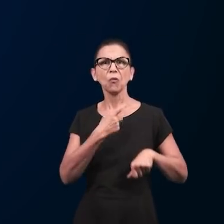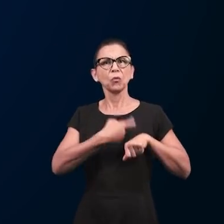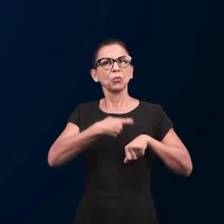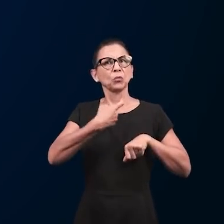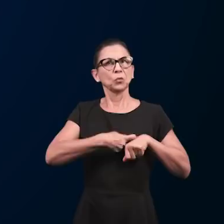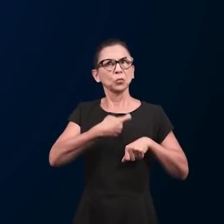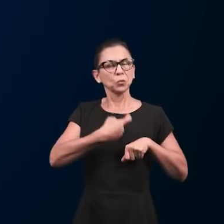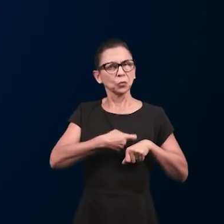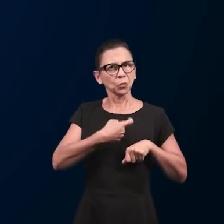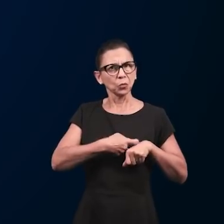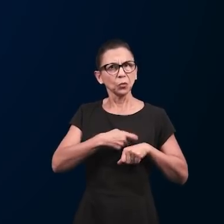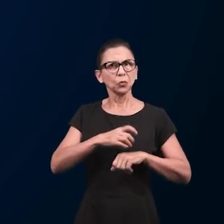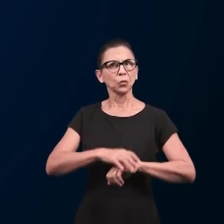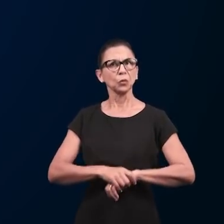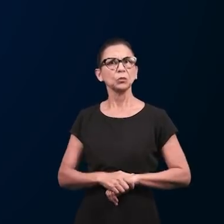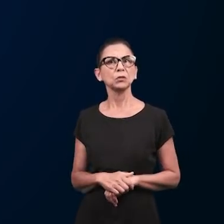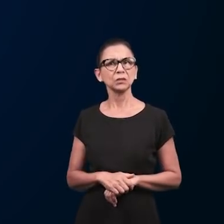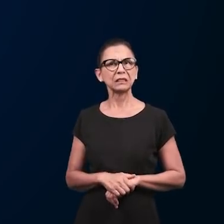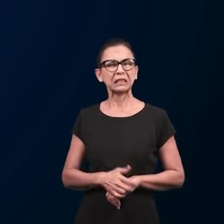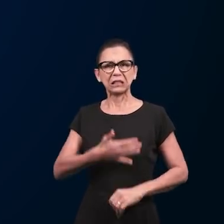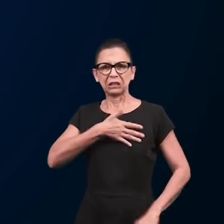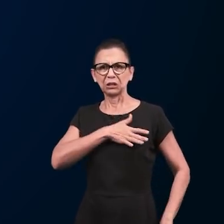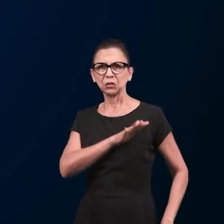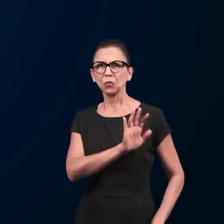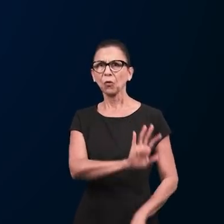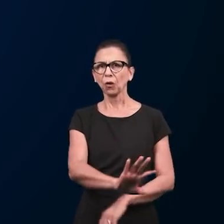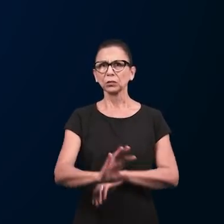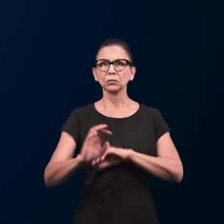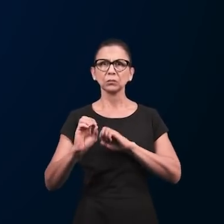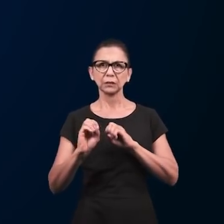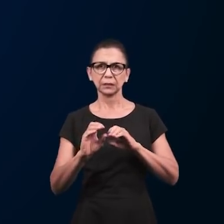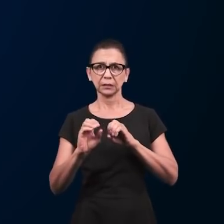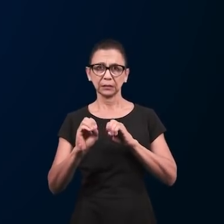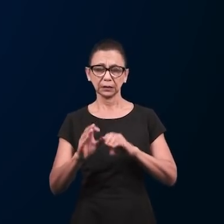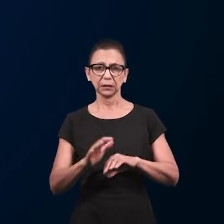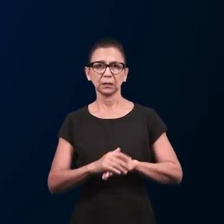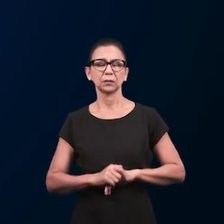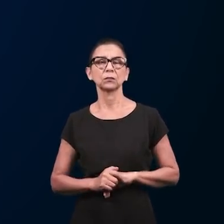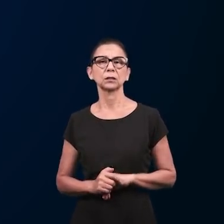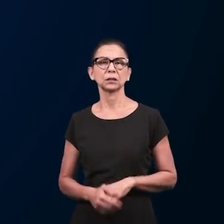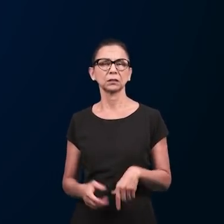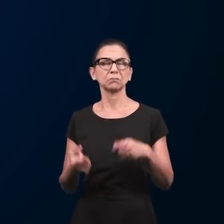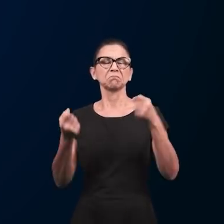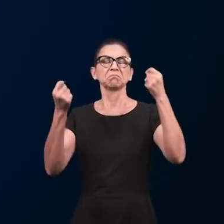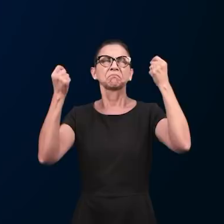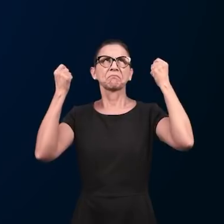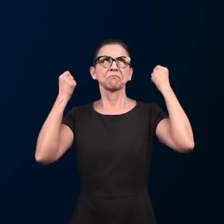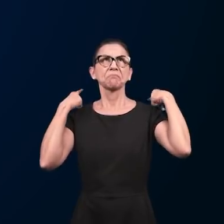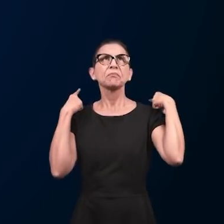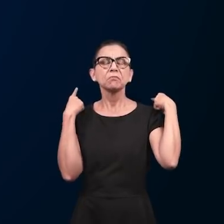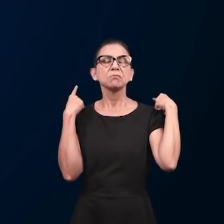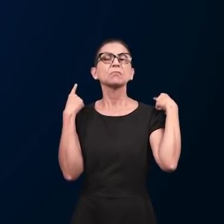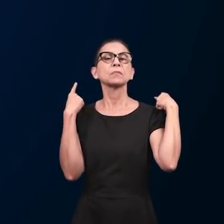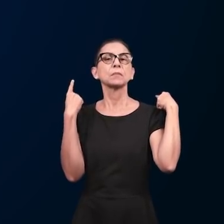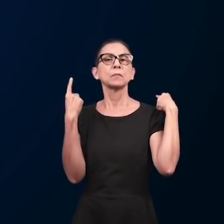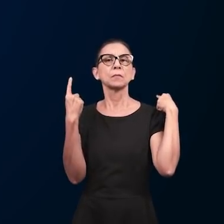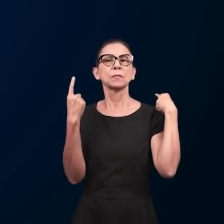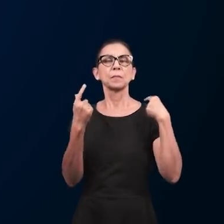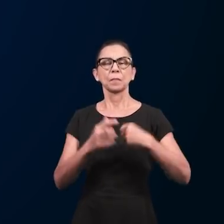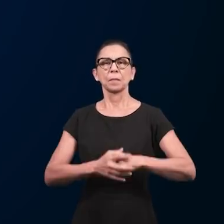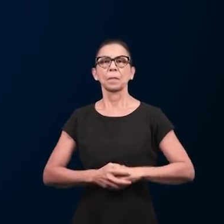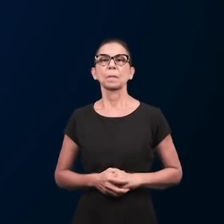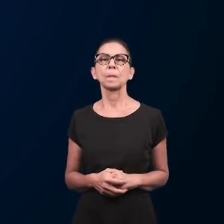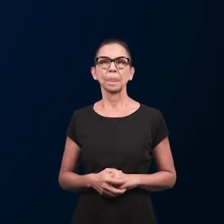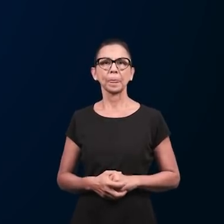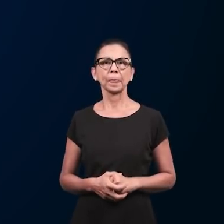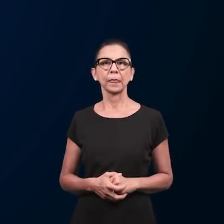está endurecido, e o ouviram de mau grado com os seus ouvidos, e fecharam seus olhos, para que não vejam com